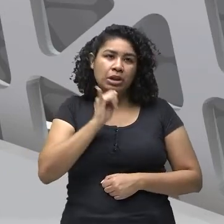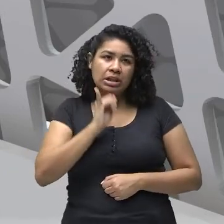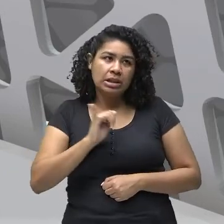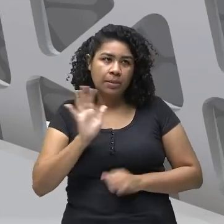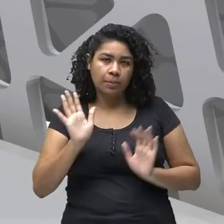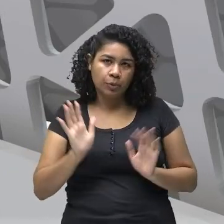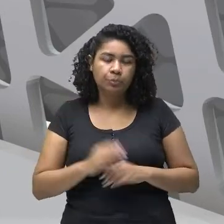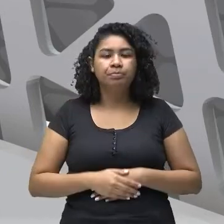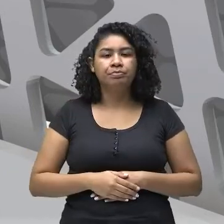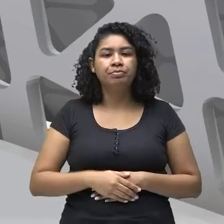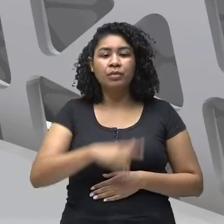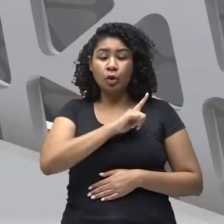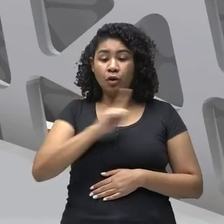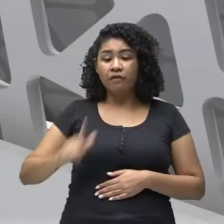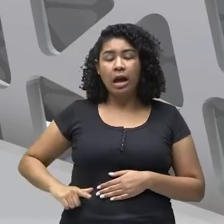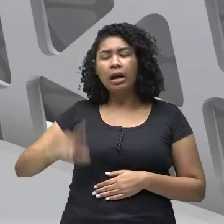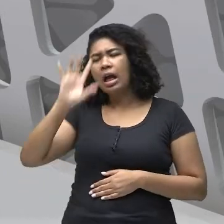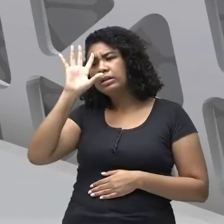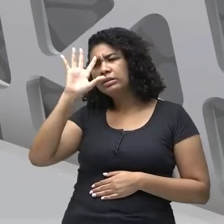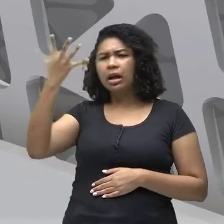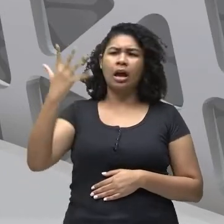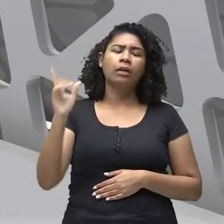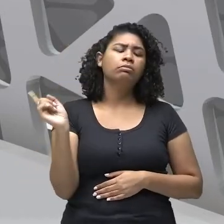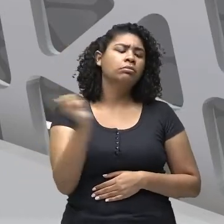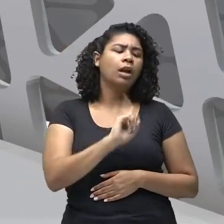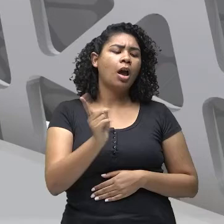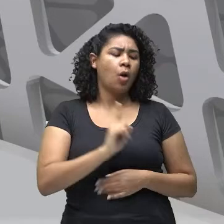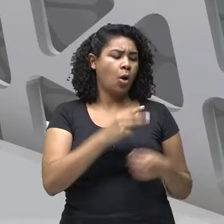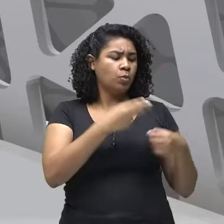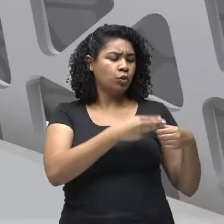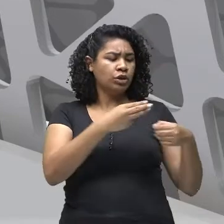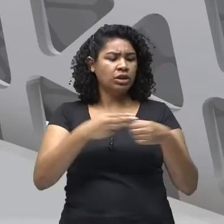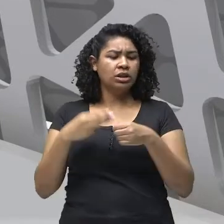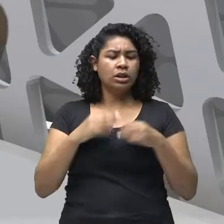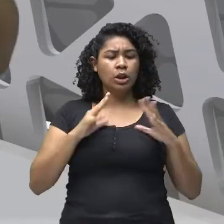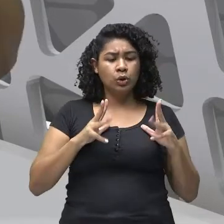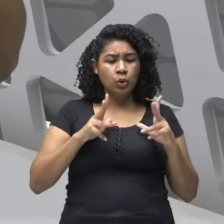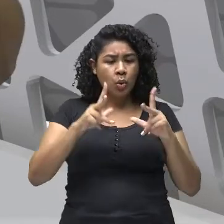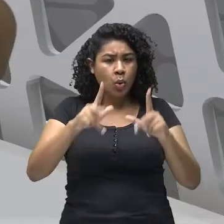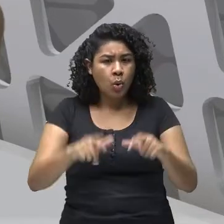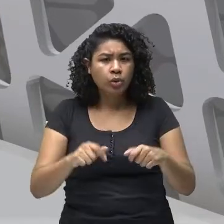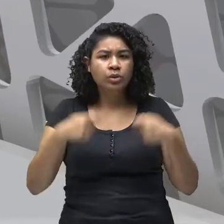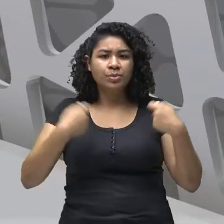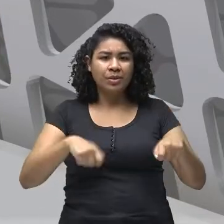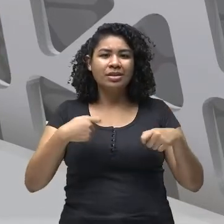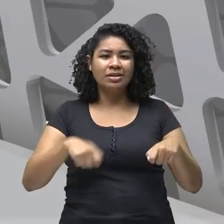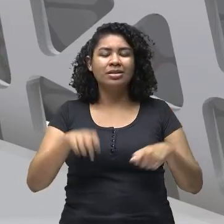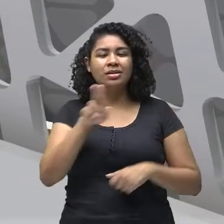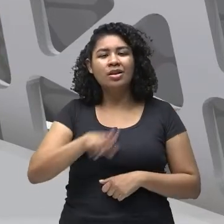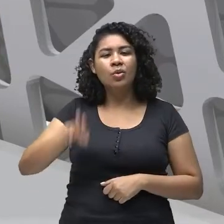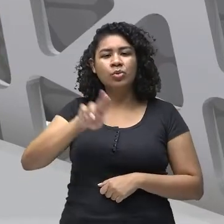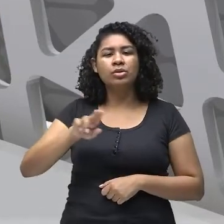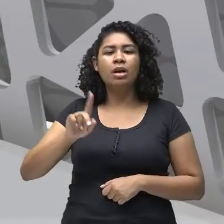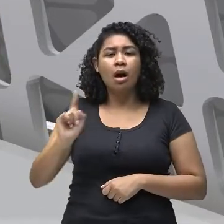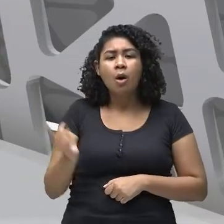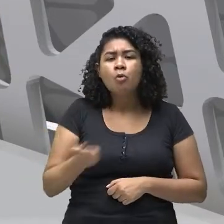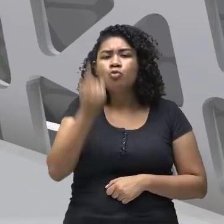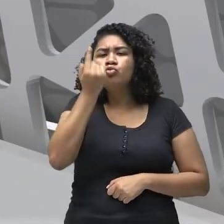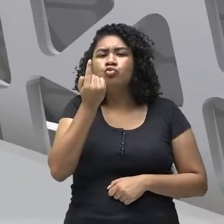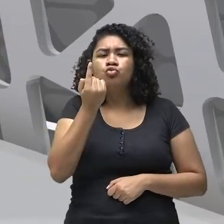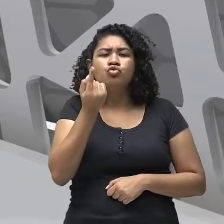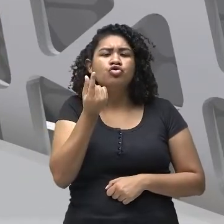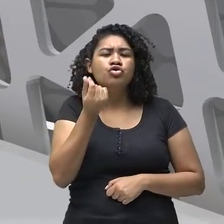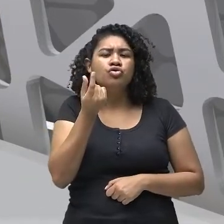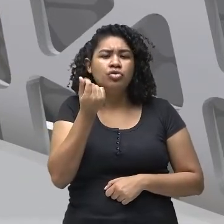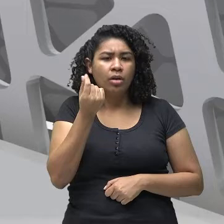de repente decidiu, não, todos os municípios do Amazonas têm que usar uma unidade de peso,